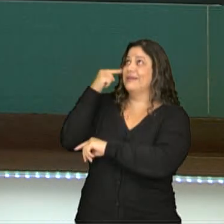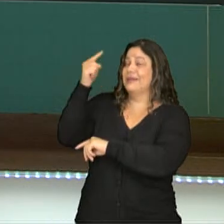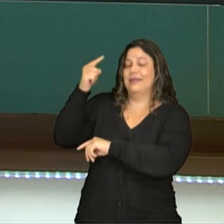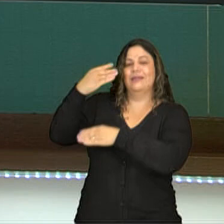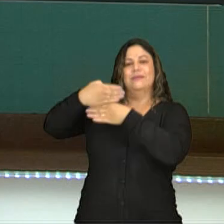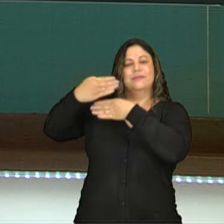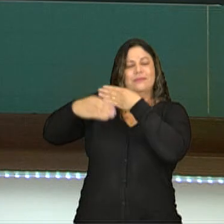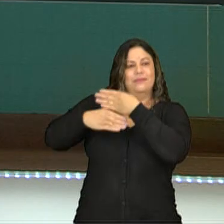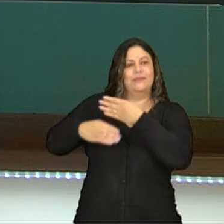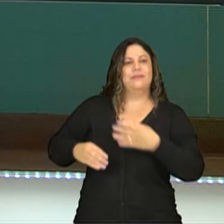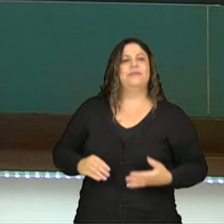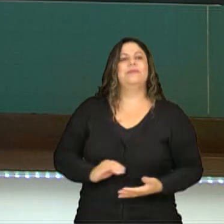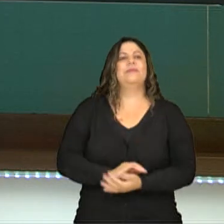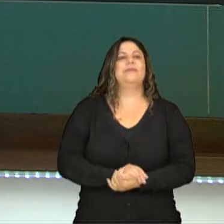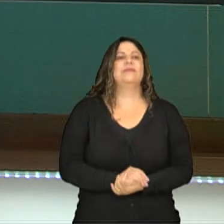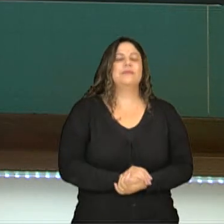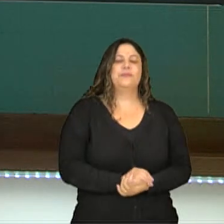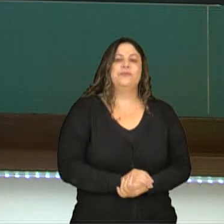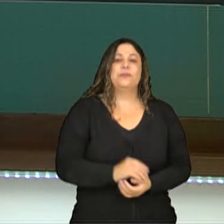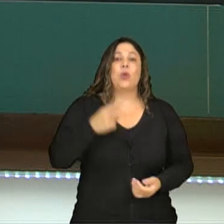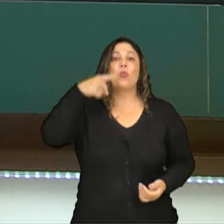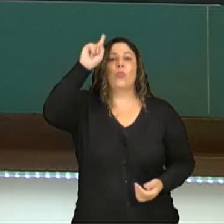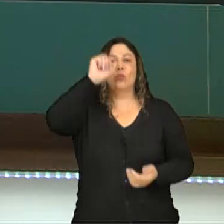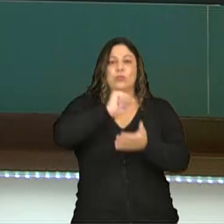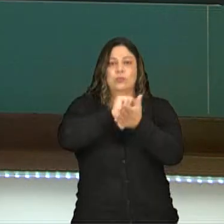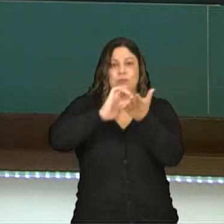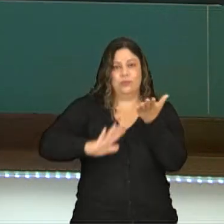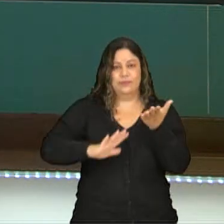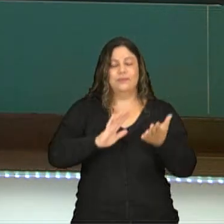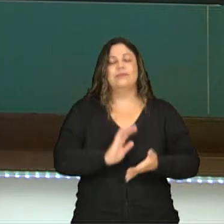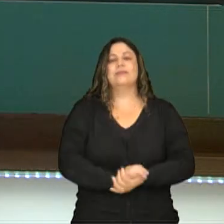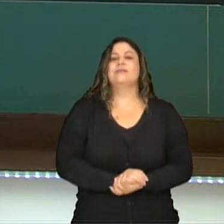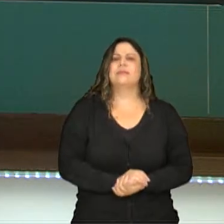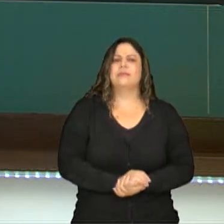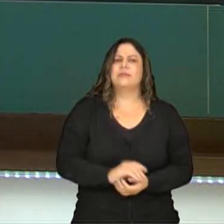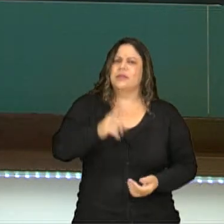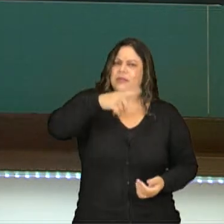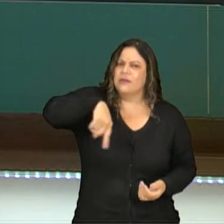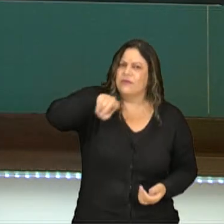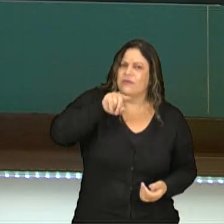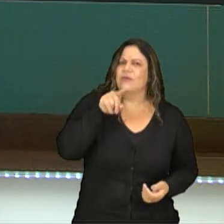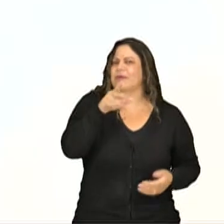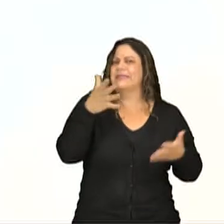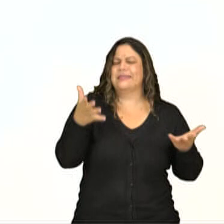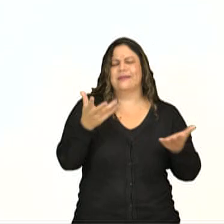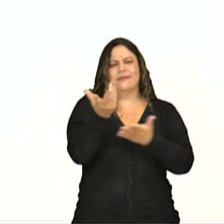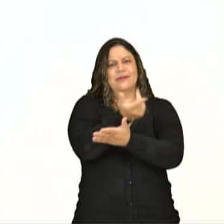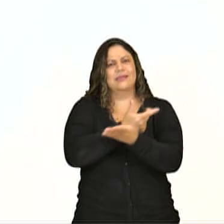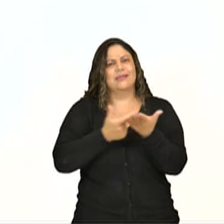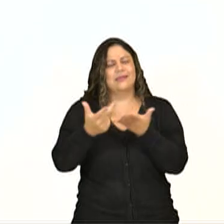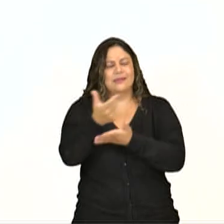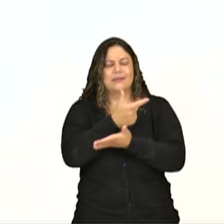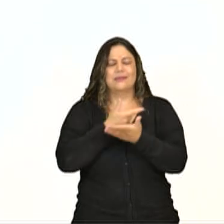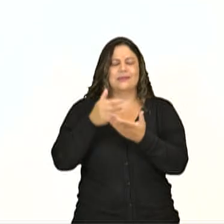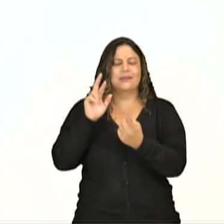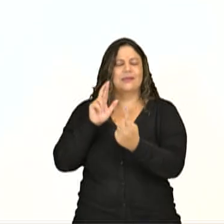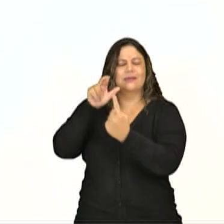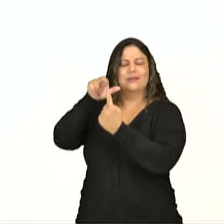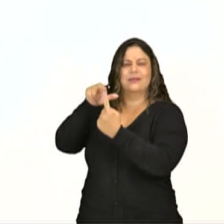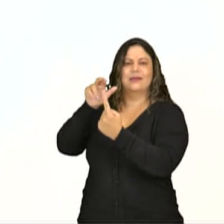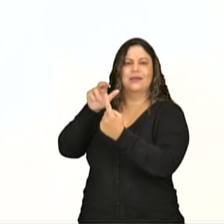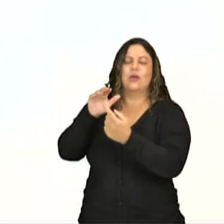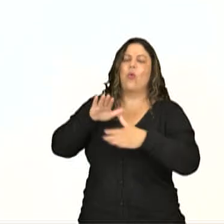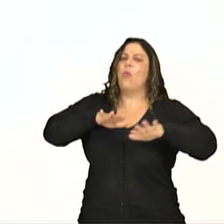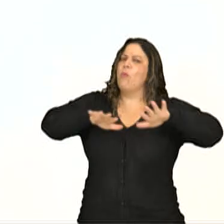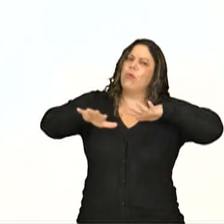resumir dessa forma. E o nosso último exercício é para que você faça um desenho que represente um movimento